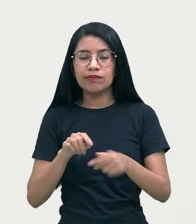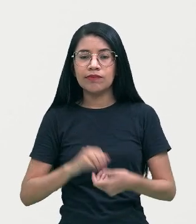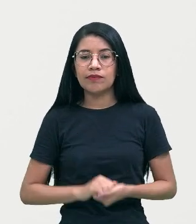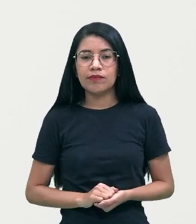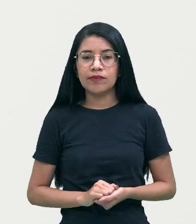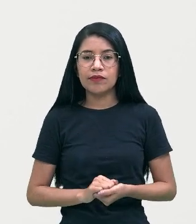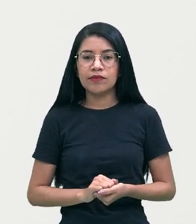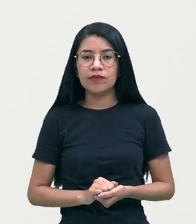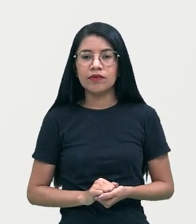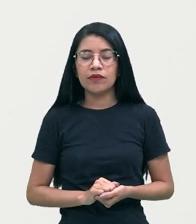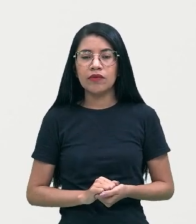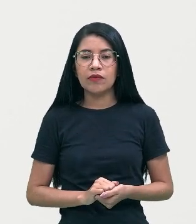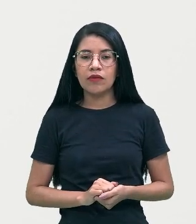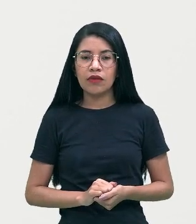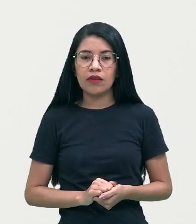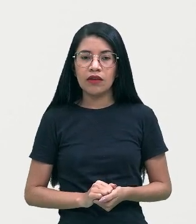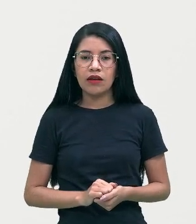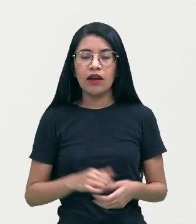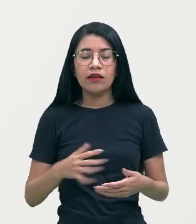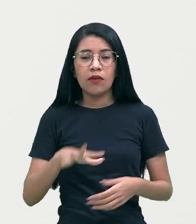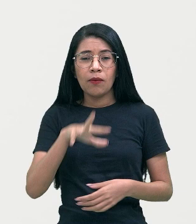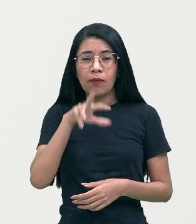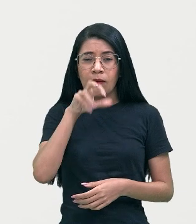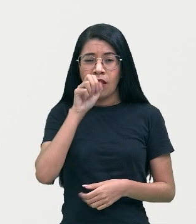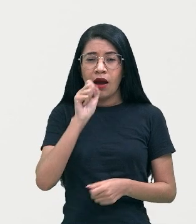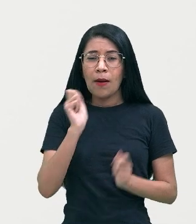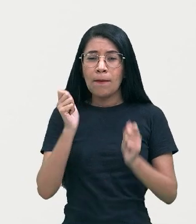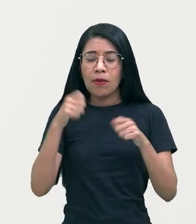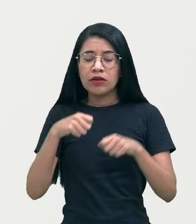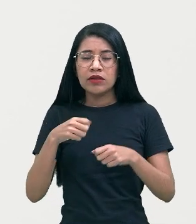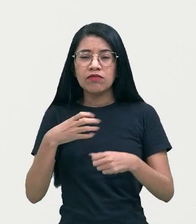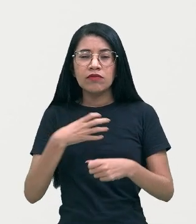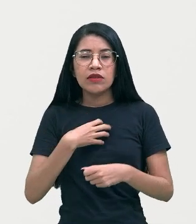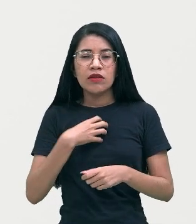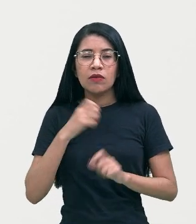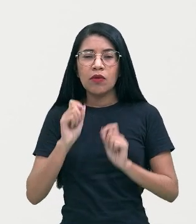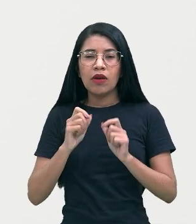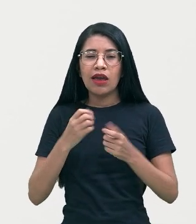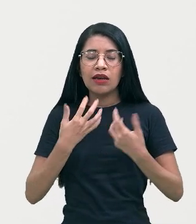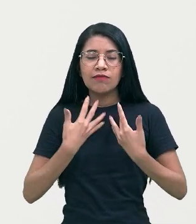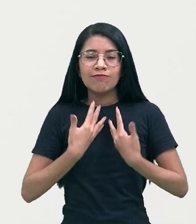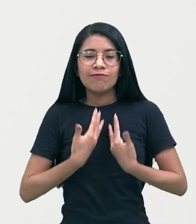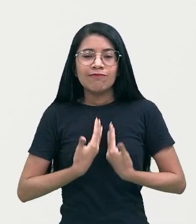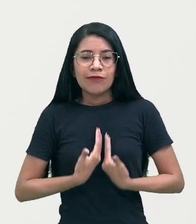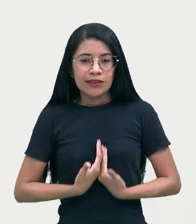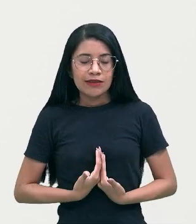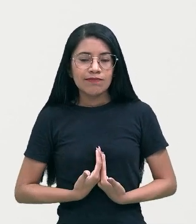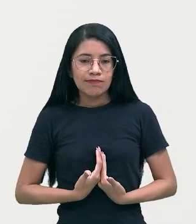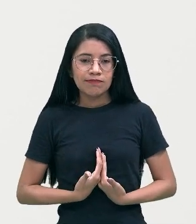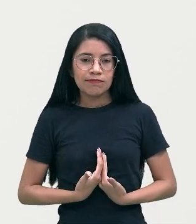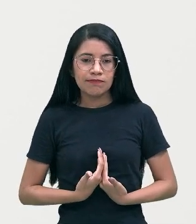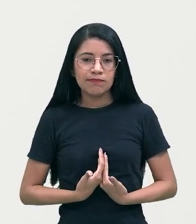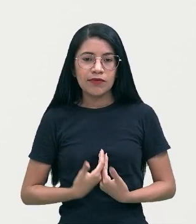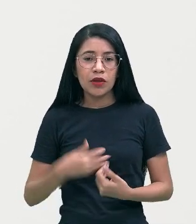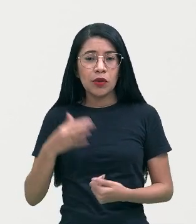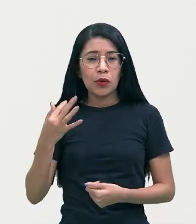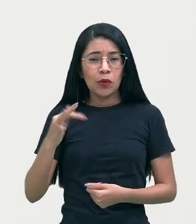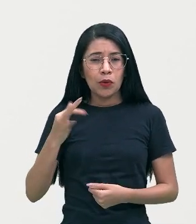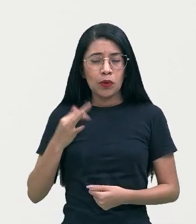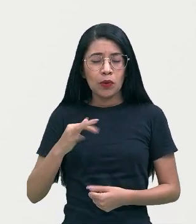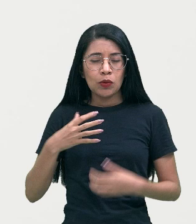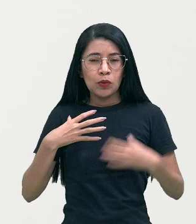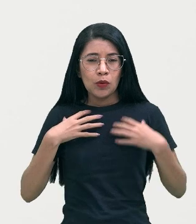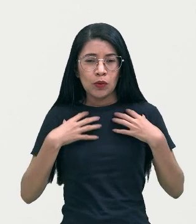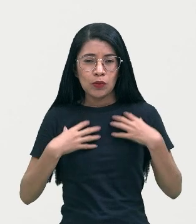A intoxicação por monóxido de carbono pode causar sintomas como fadiga. O que é fadiga? É cansaço, dores no